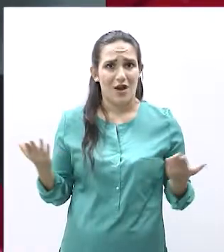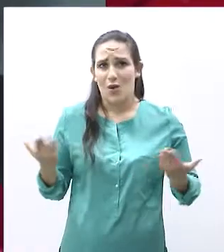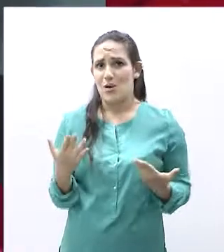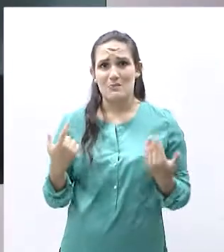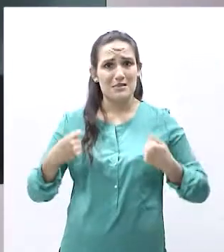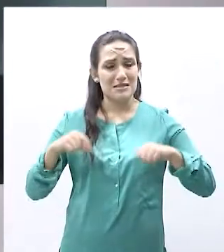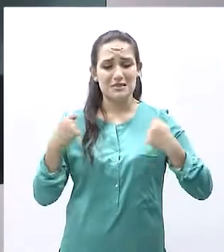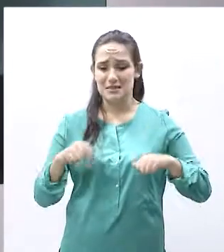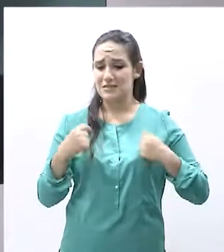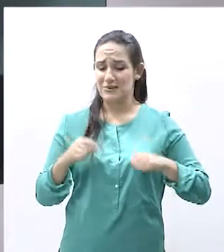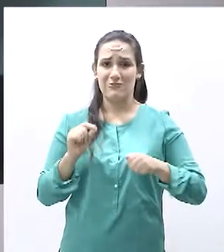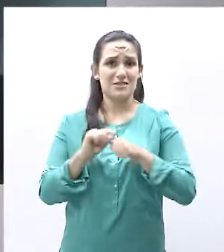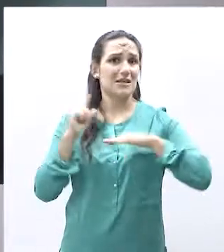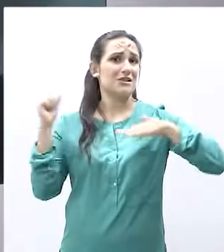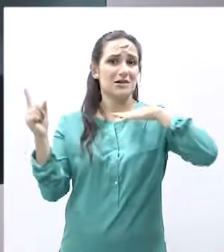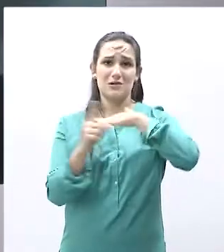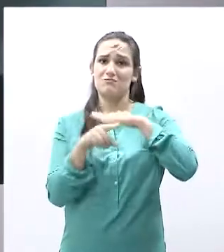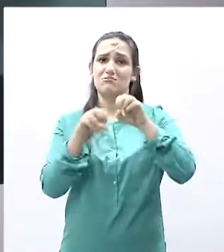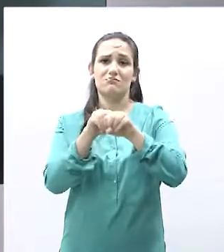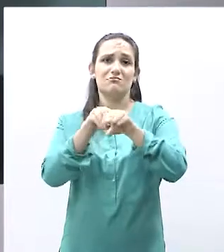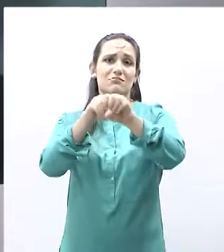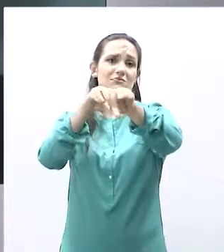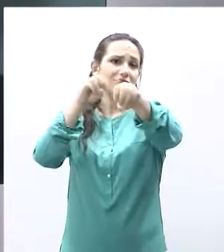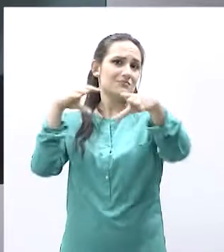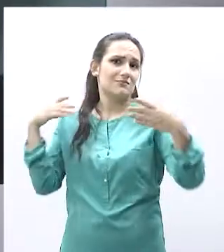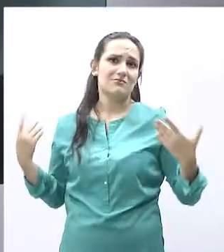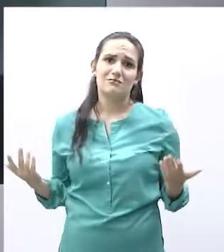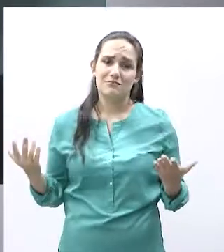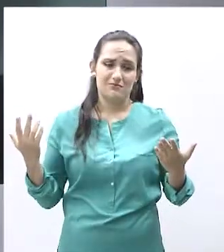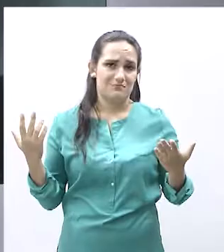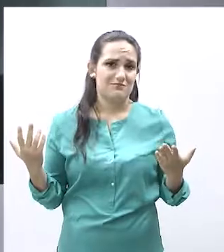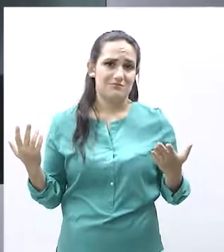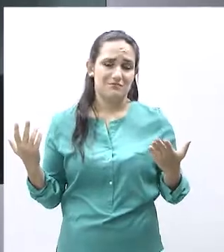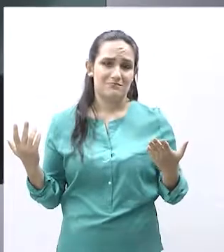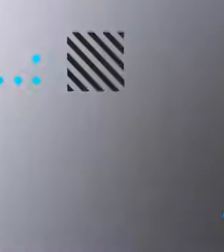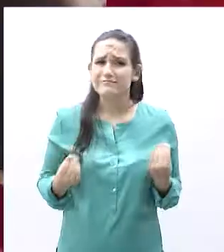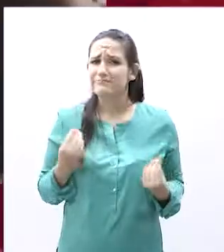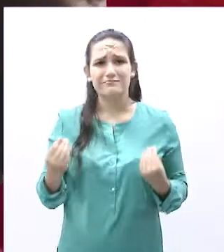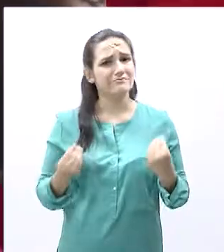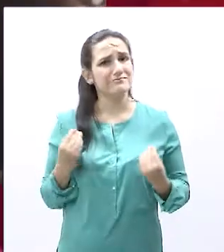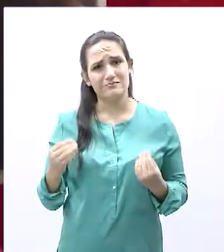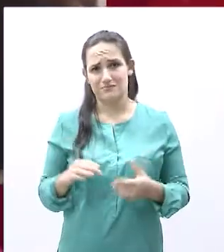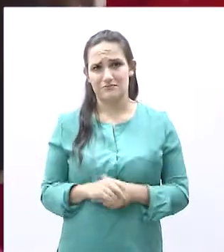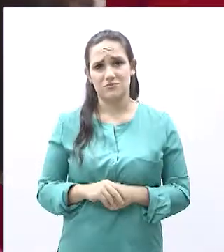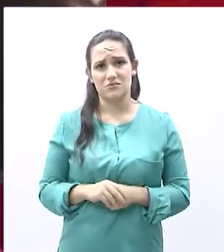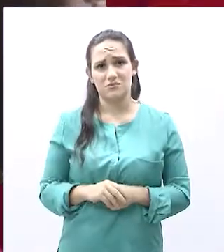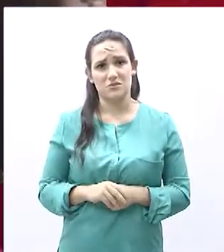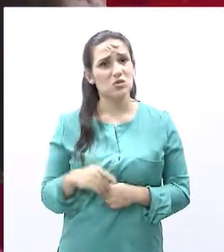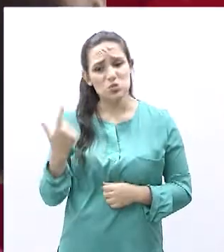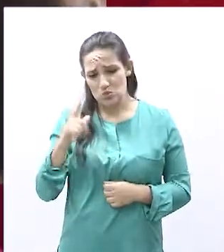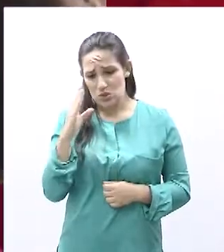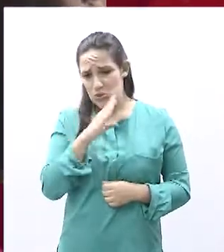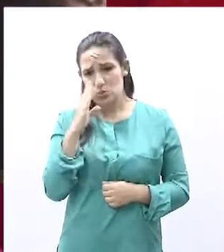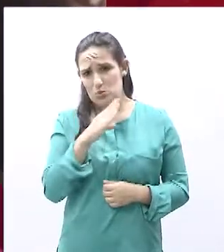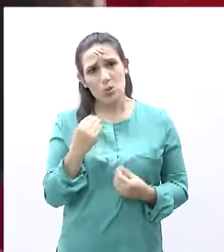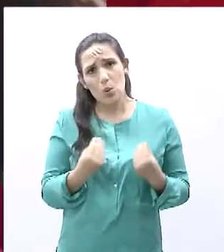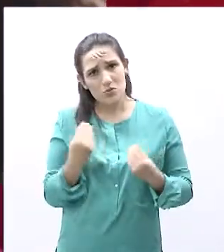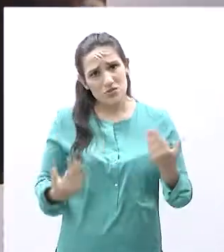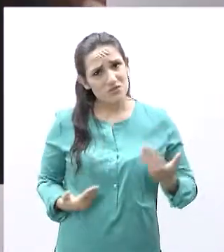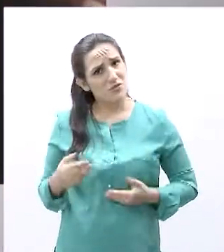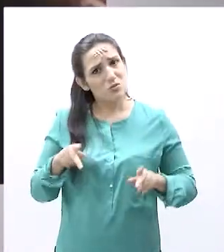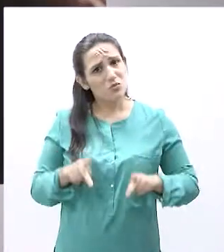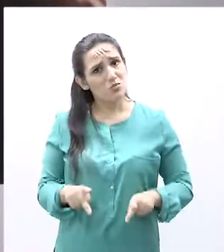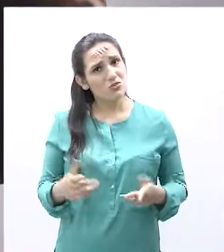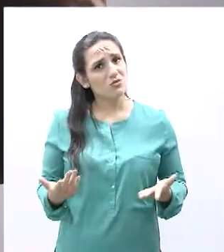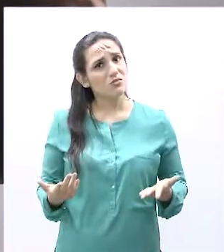feitos todos os atendimentos por via online, digital. E a urgência da necessidade da prestação